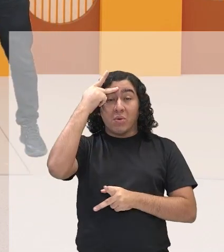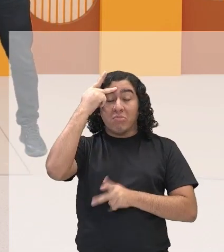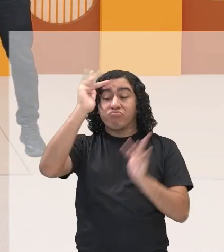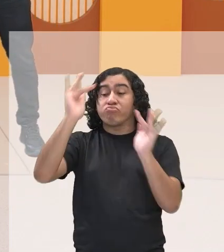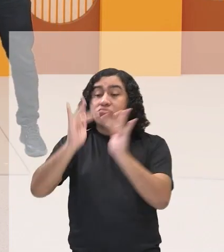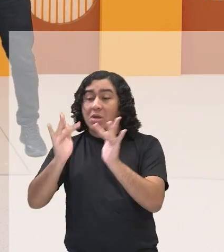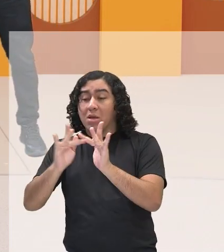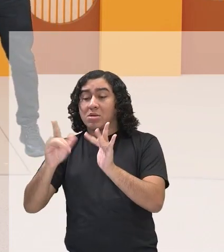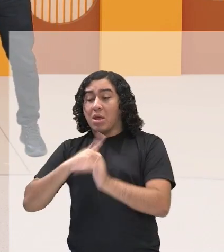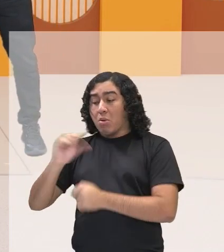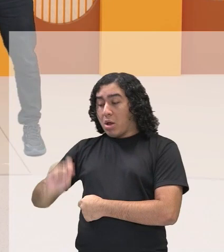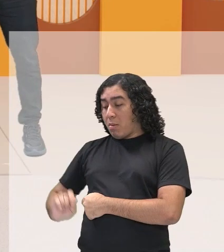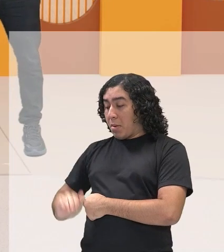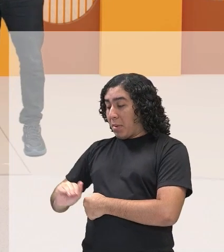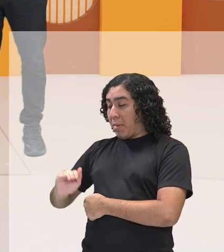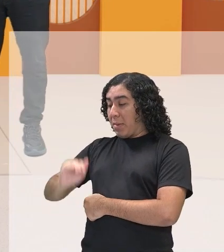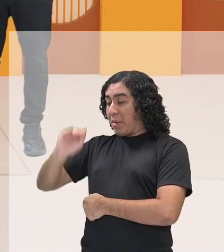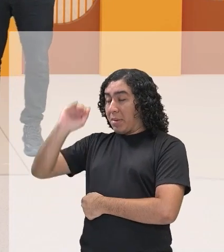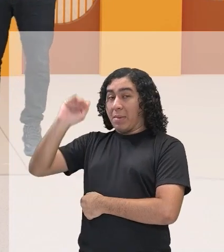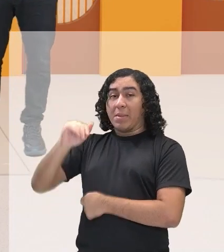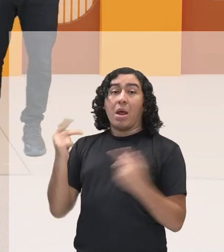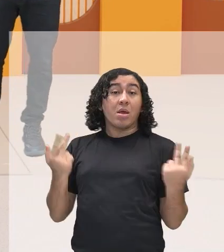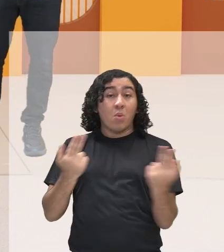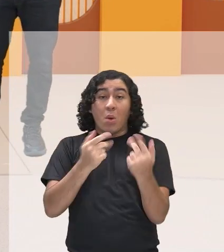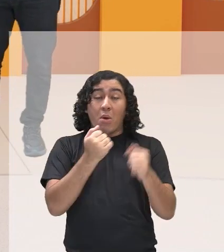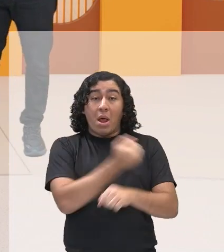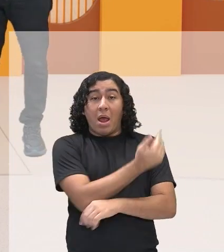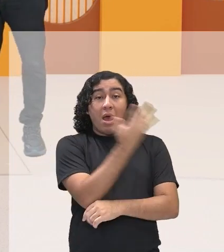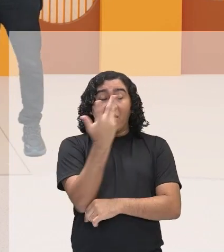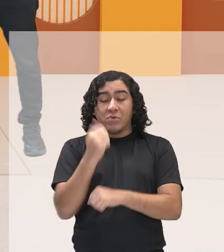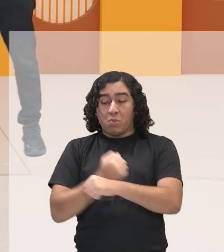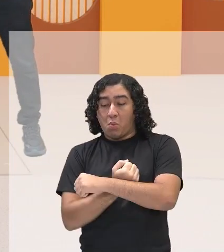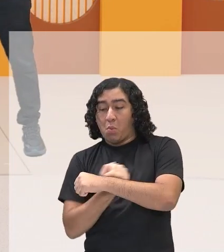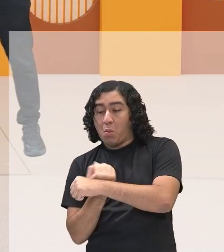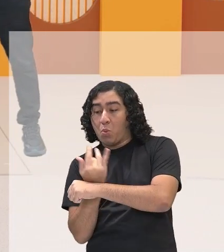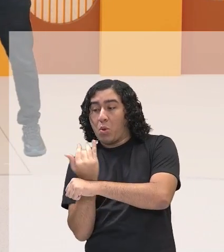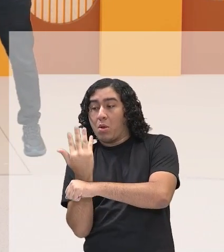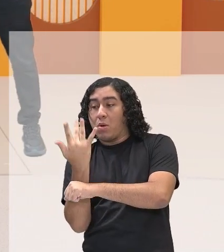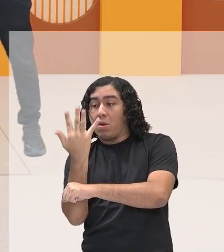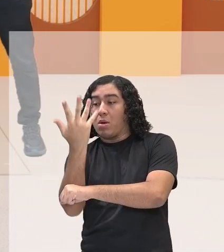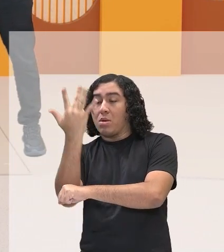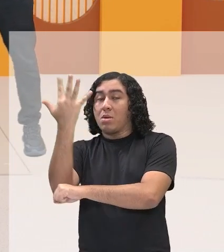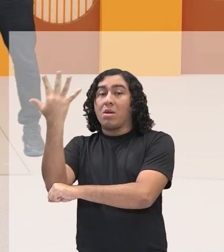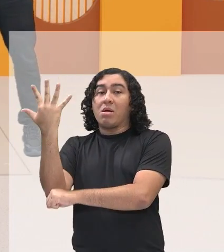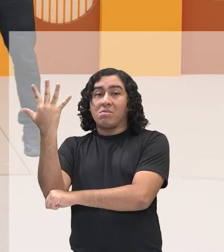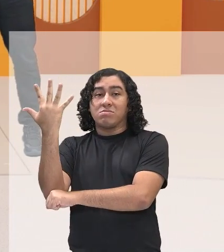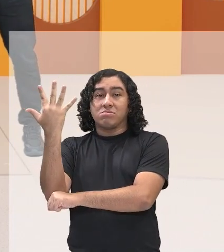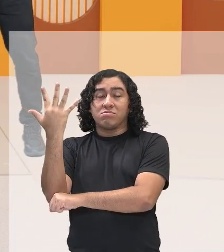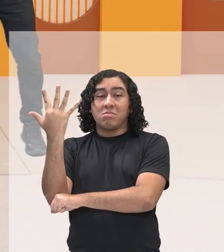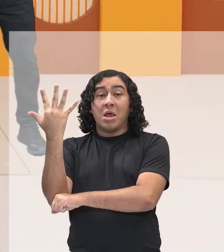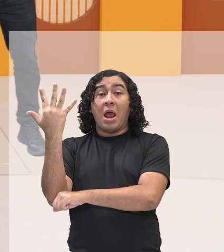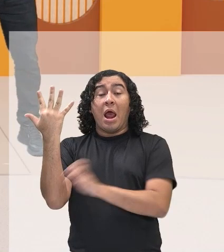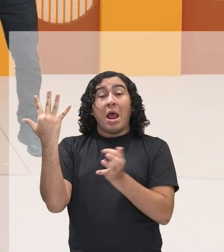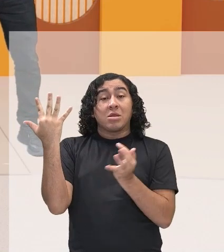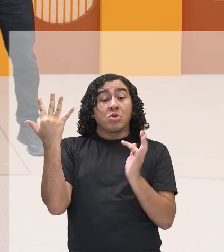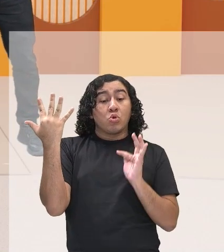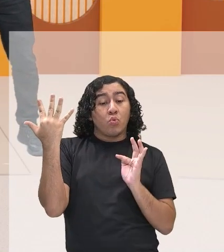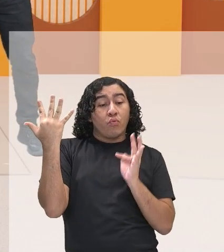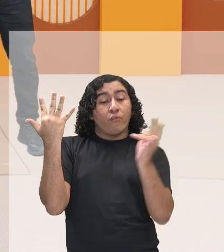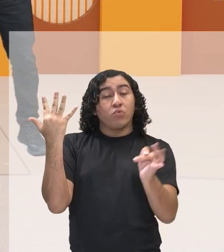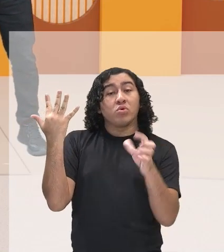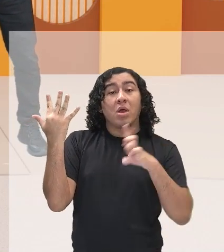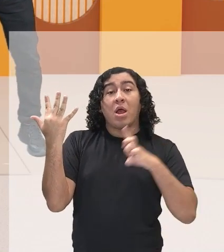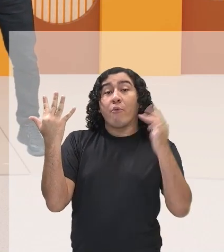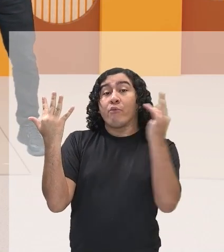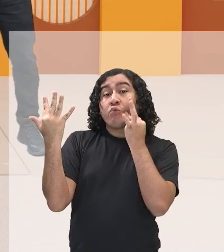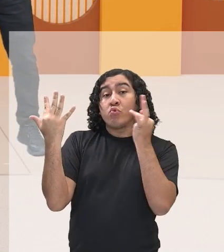crescendo, né, essa árvore. E os frutos que vão dando são os valores, né? Lá no final tem os frutos. O objetivo de